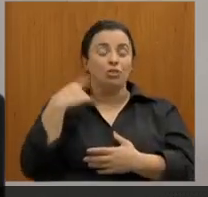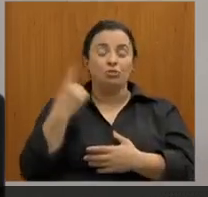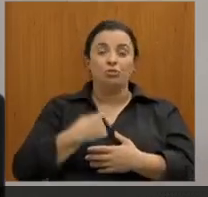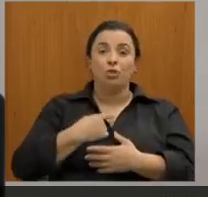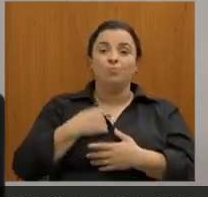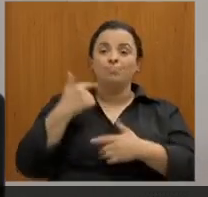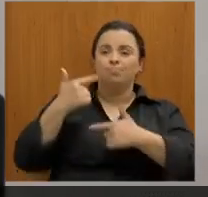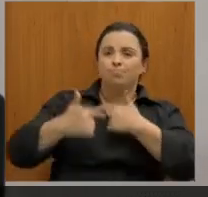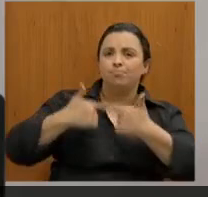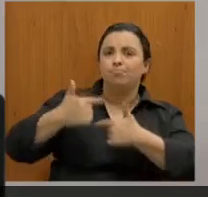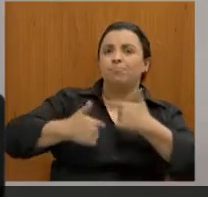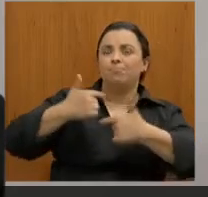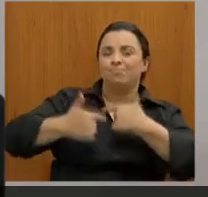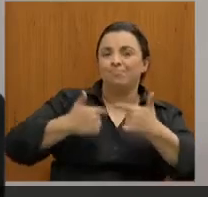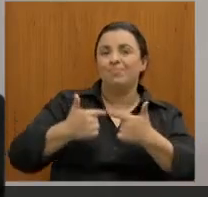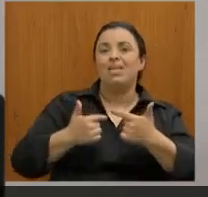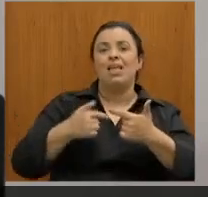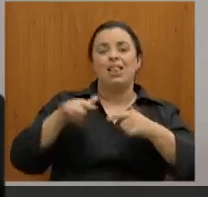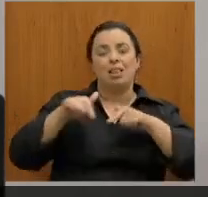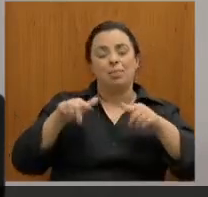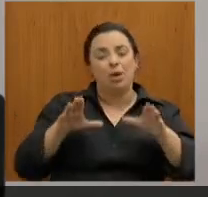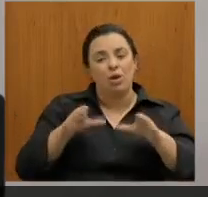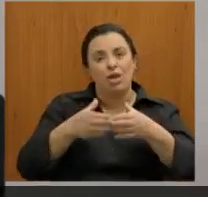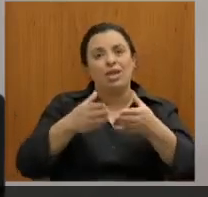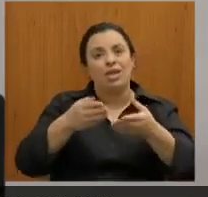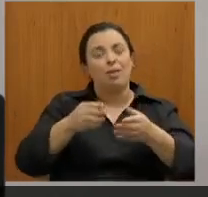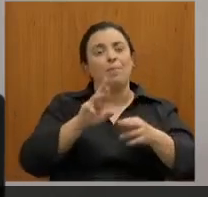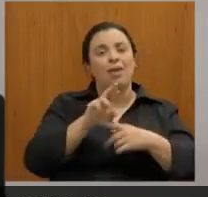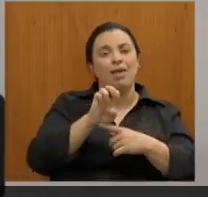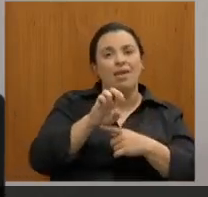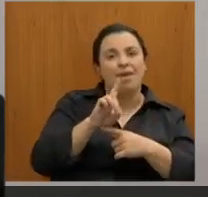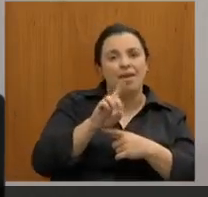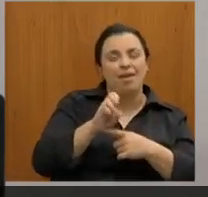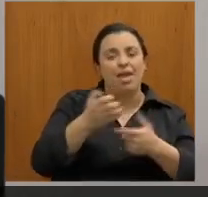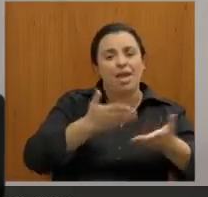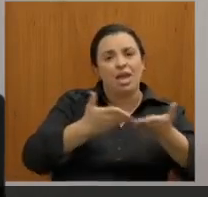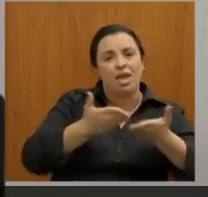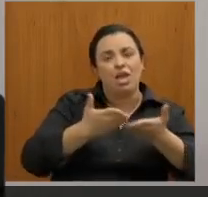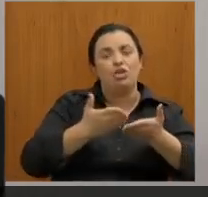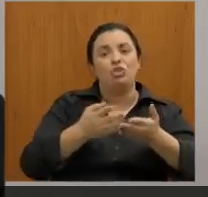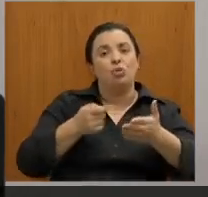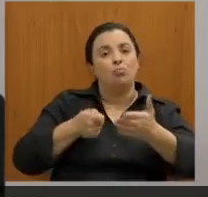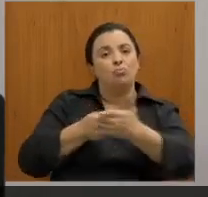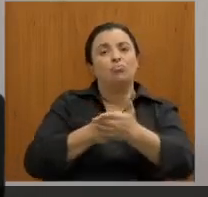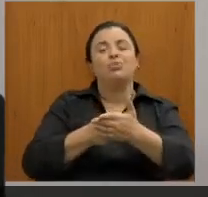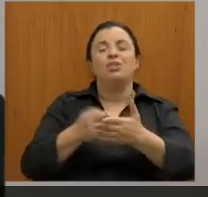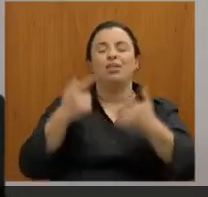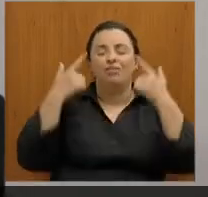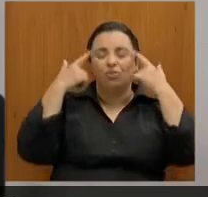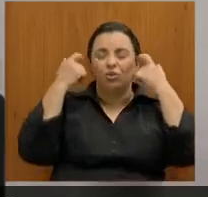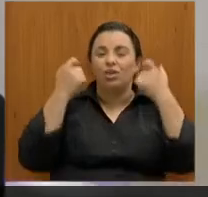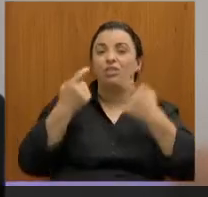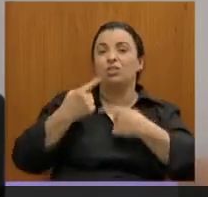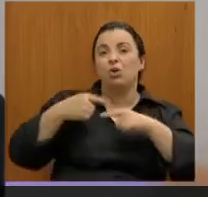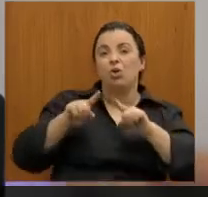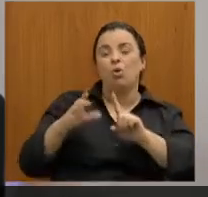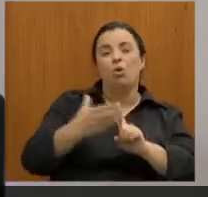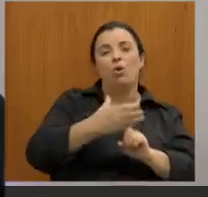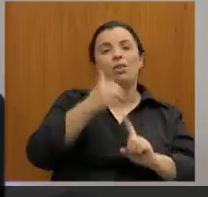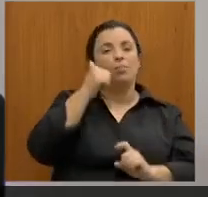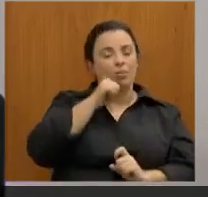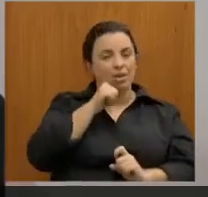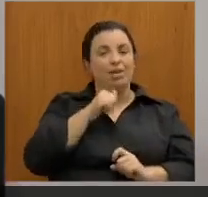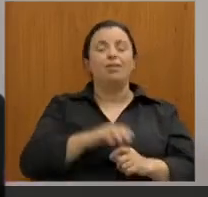trabalhando em rede de enfrentamento à violência contra a mulher Adriana Silveira diretora da Diretoria de políticas para as mulheres da